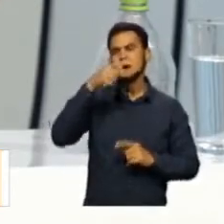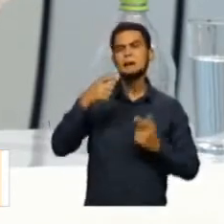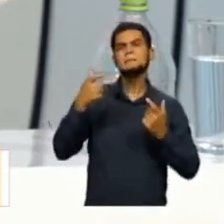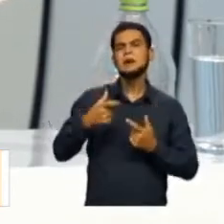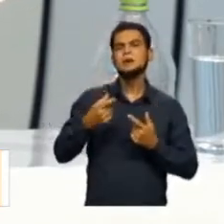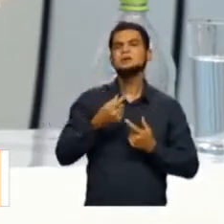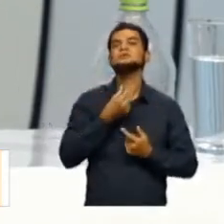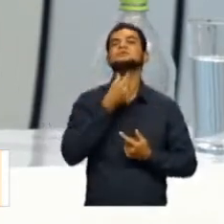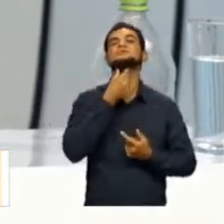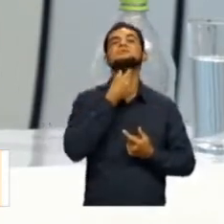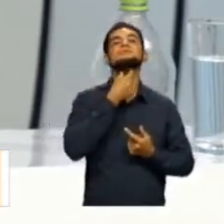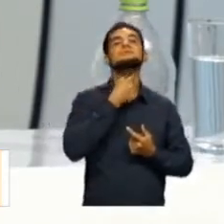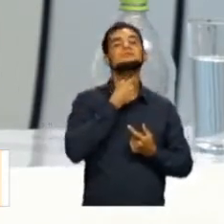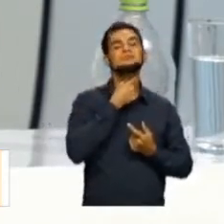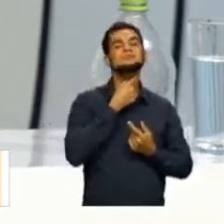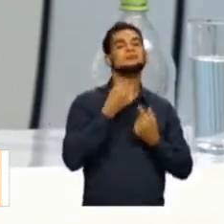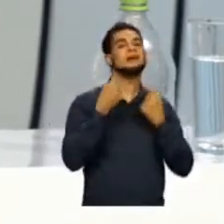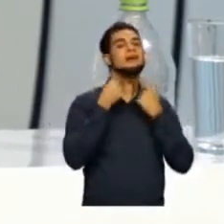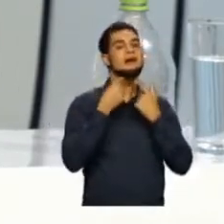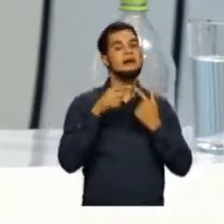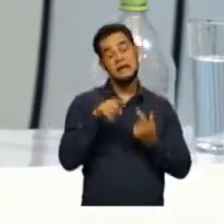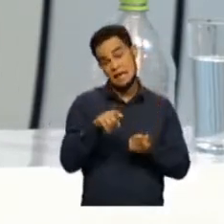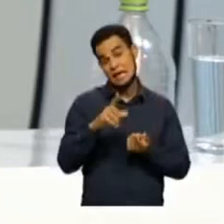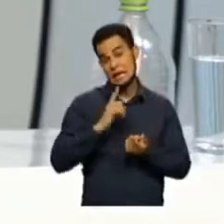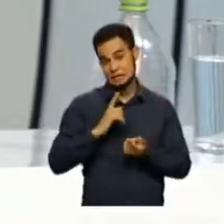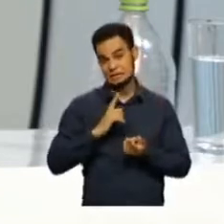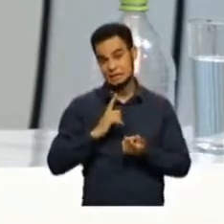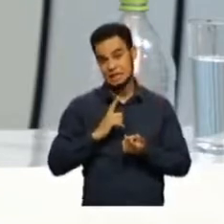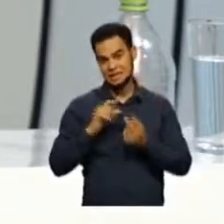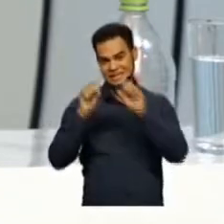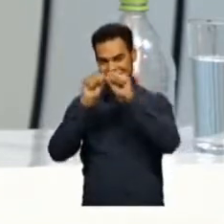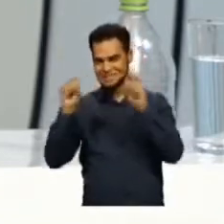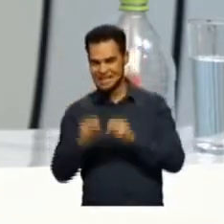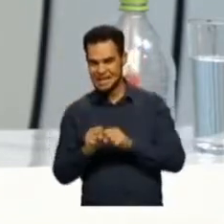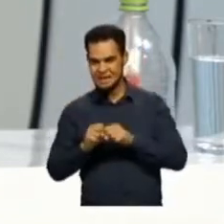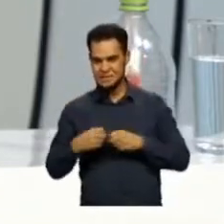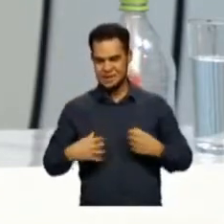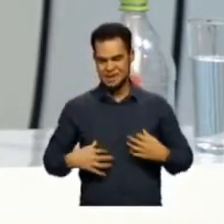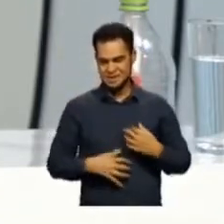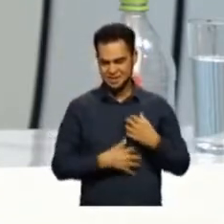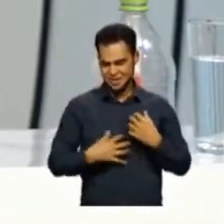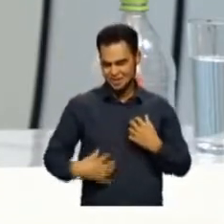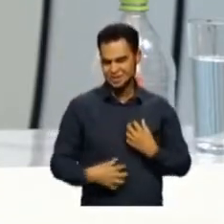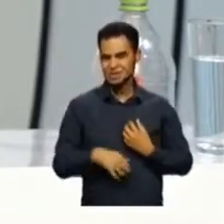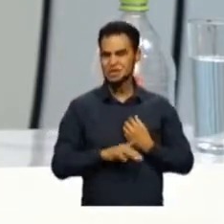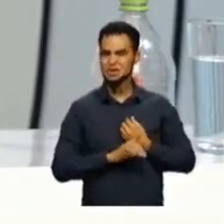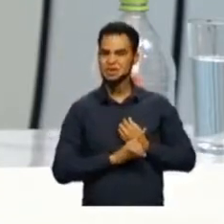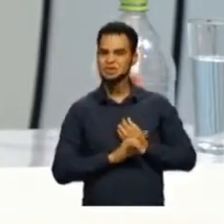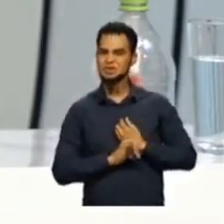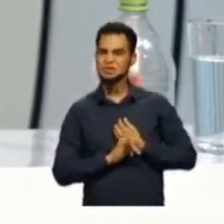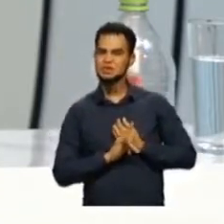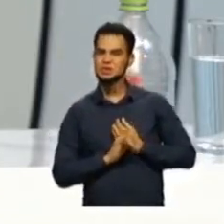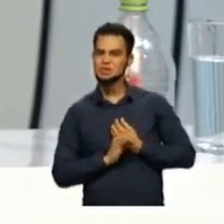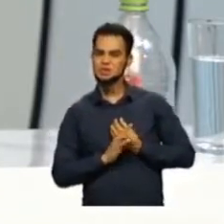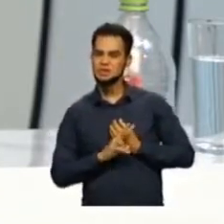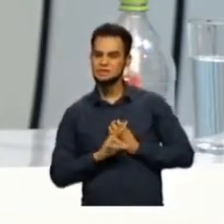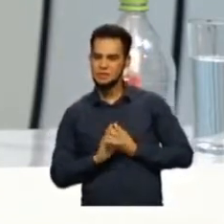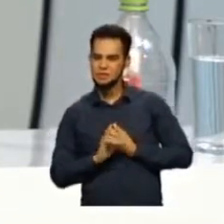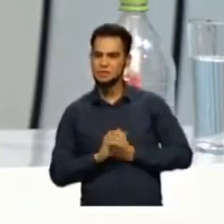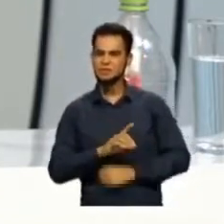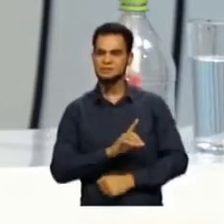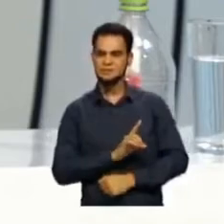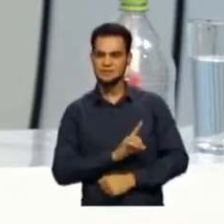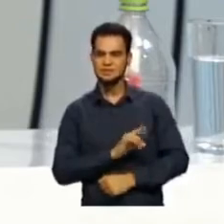órgão comum, tanto no aparelho, no sistema digestivo, como no sistema respiratório. Quando passa o bolo alimentar,